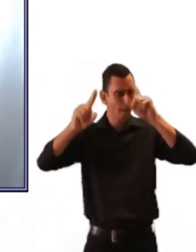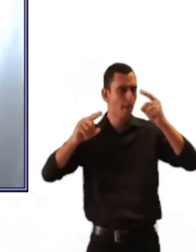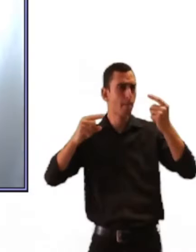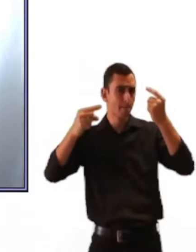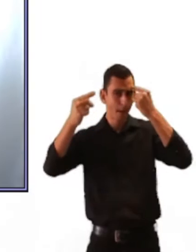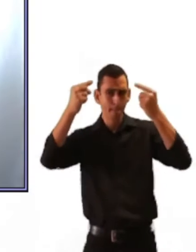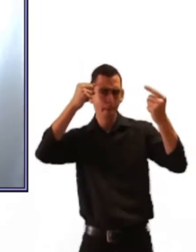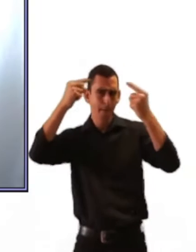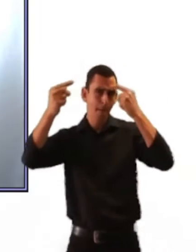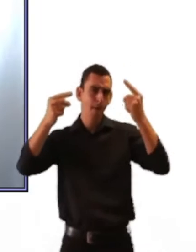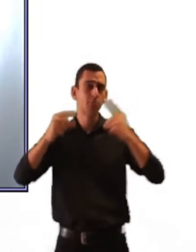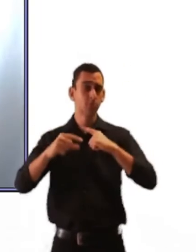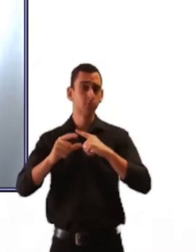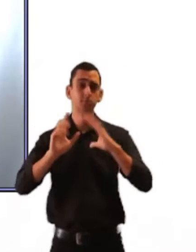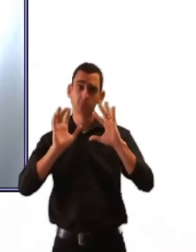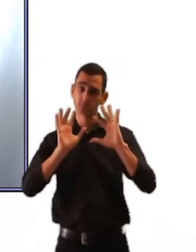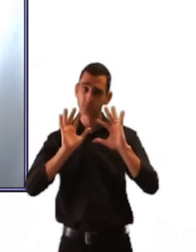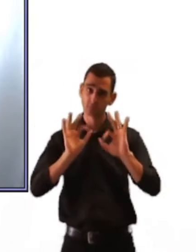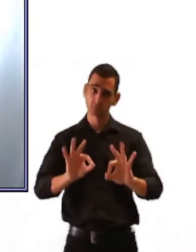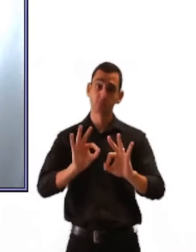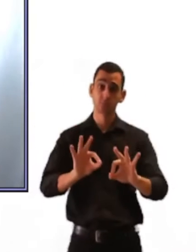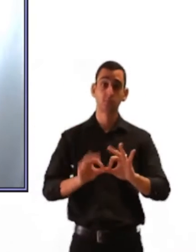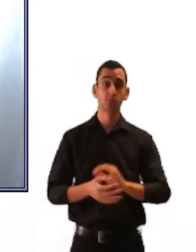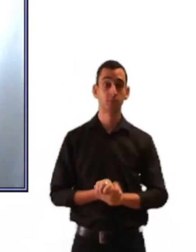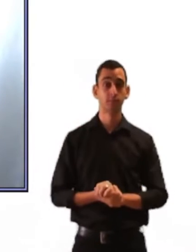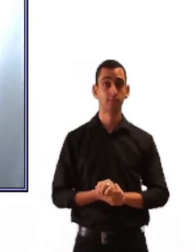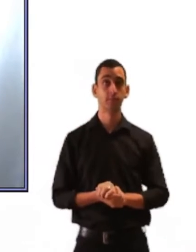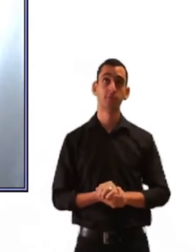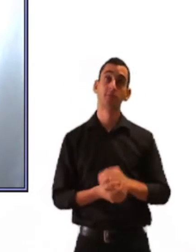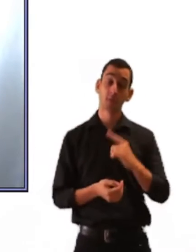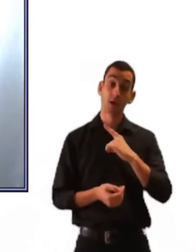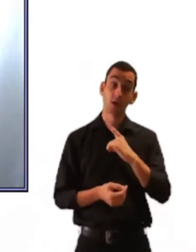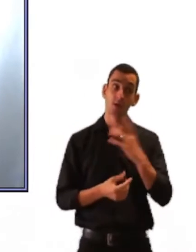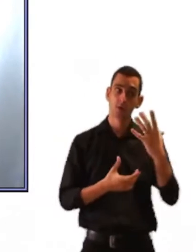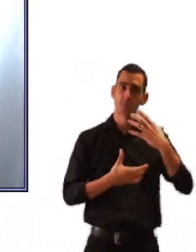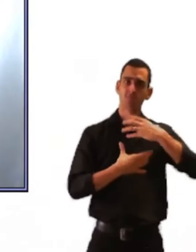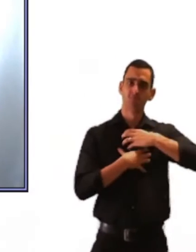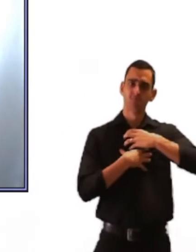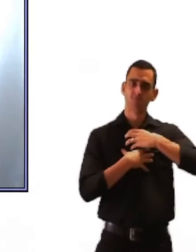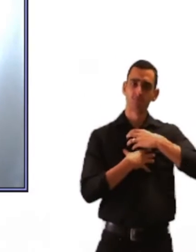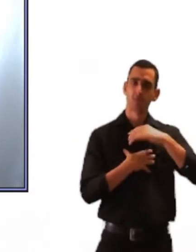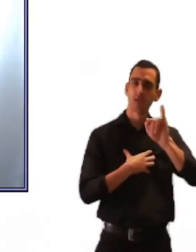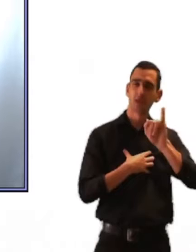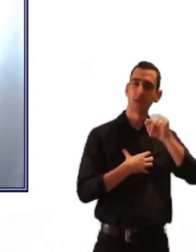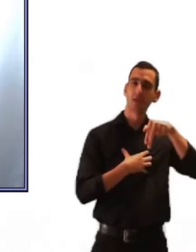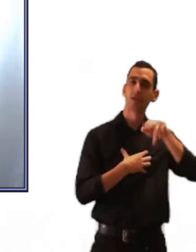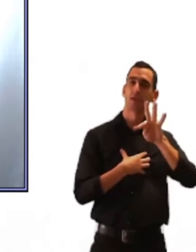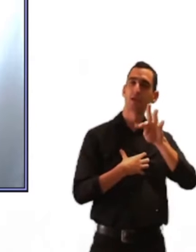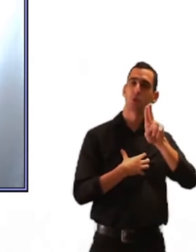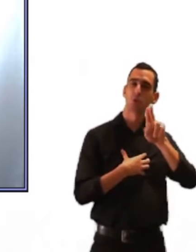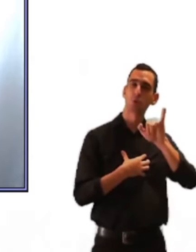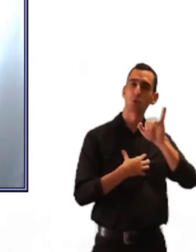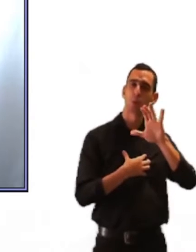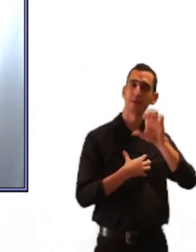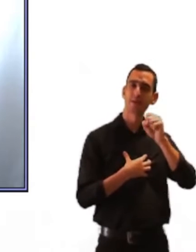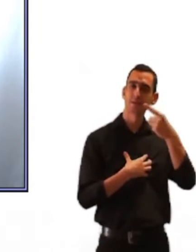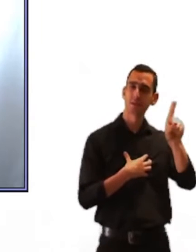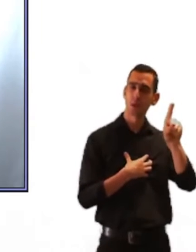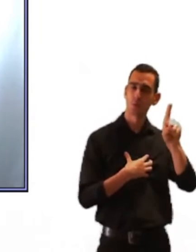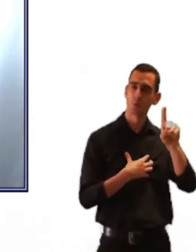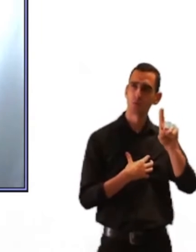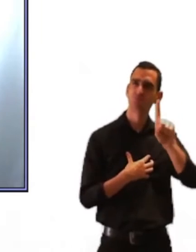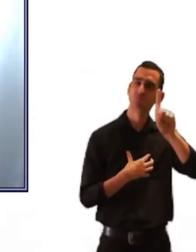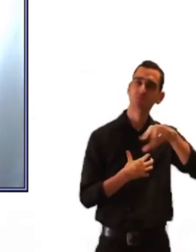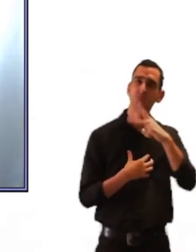porque, assim, tem uma distinção entre intuição e insight, né? O que que é a intuição?